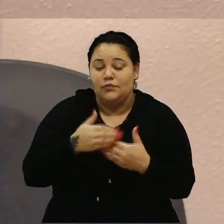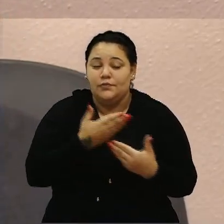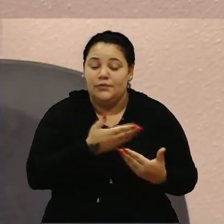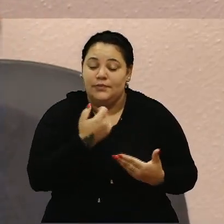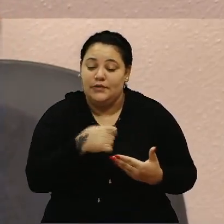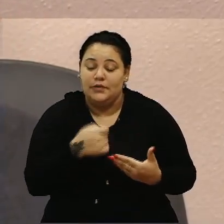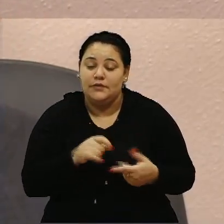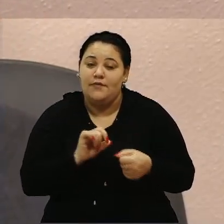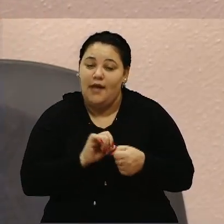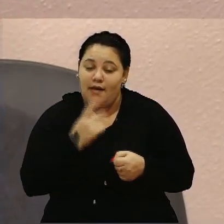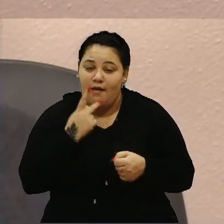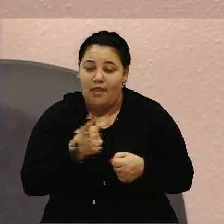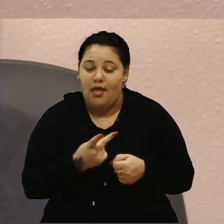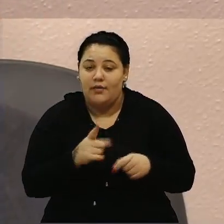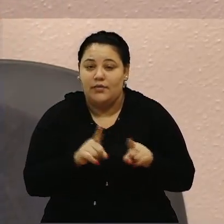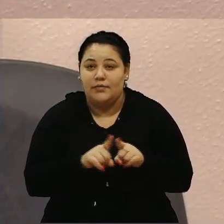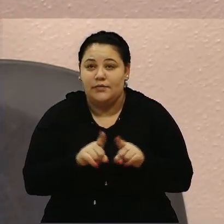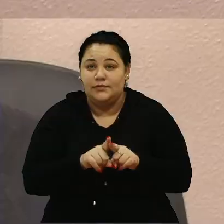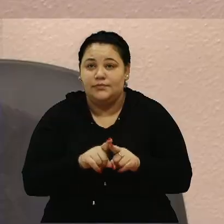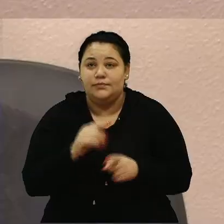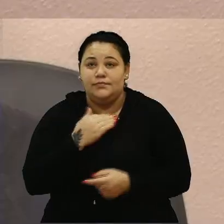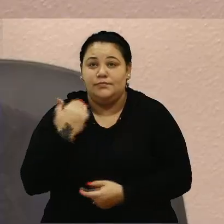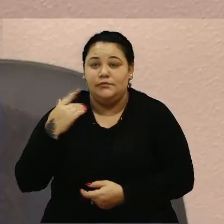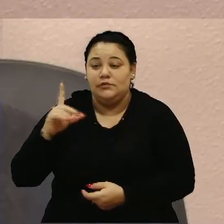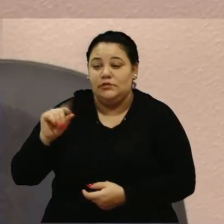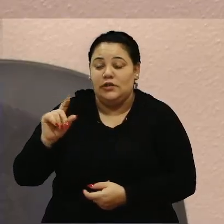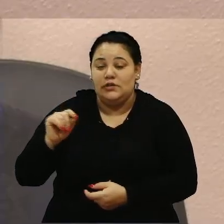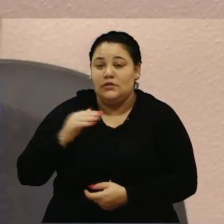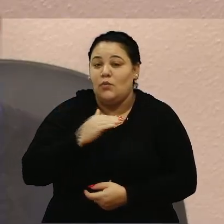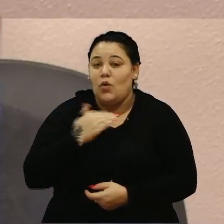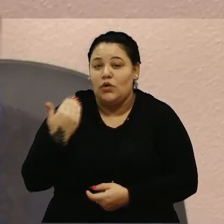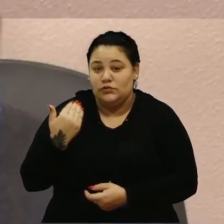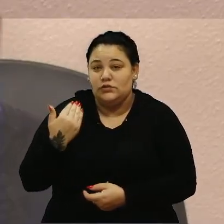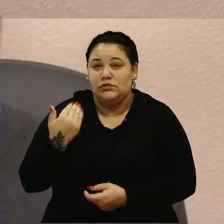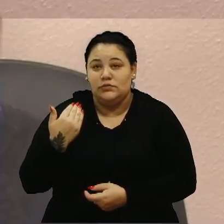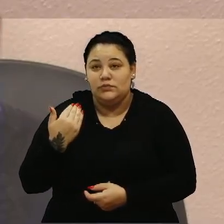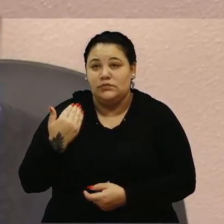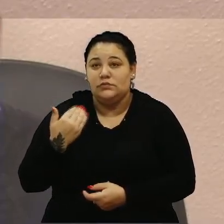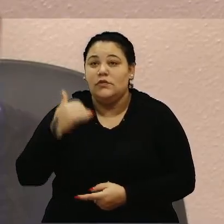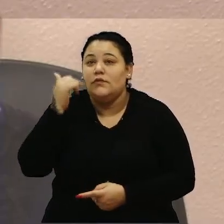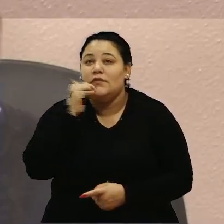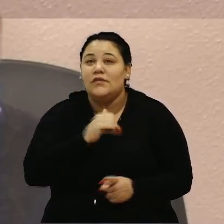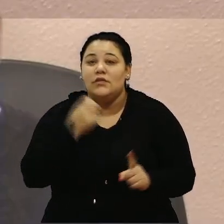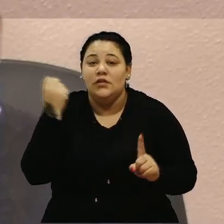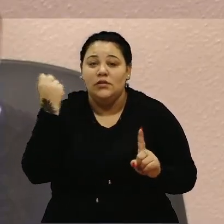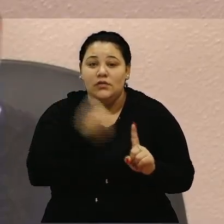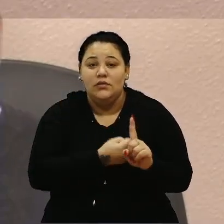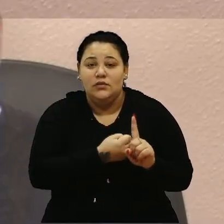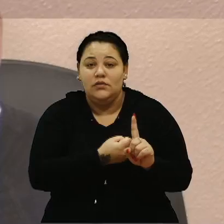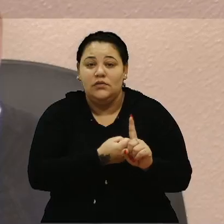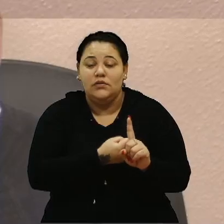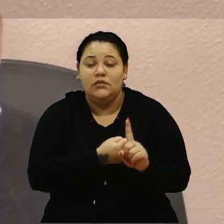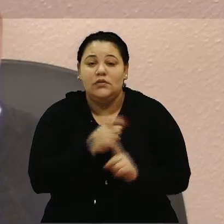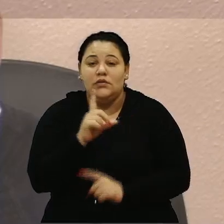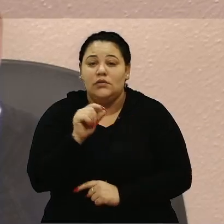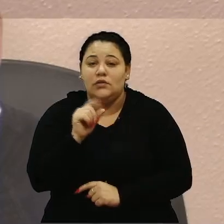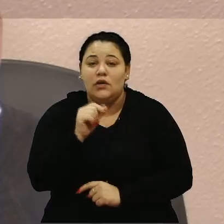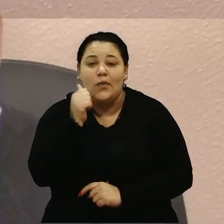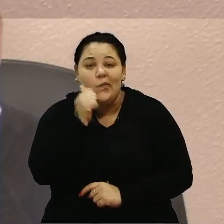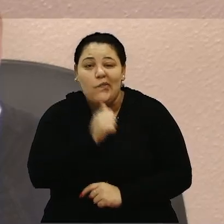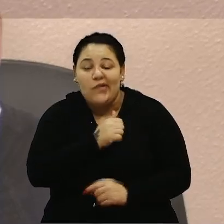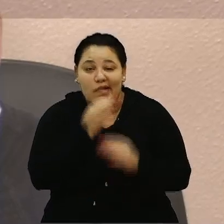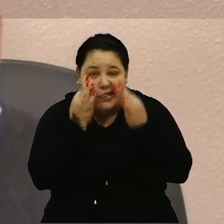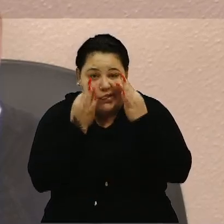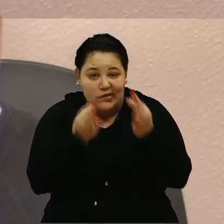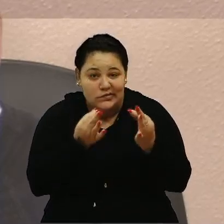de fazer um voto de pesar sobre as 10 mortes, os 10 feminicídios que aconteceram nesse feriado. 10 mulheres. Chamou a atenção os números